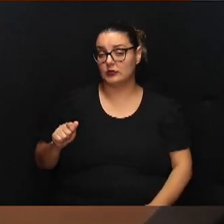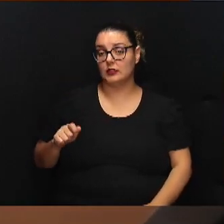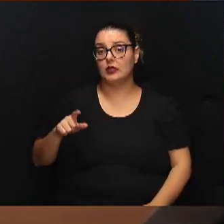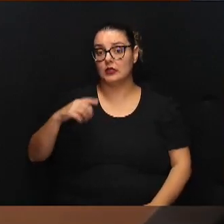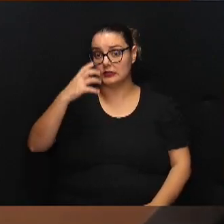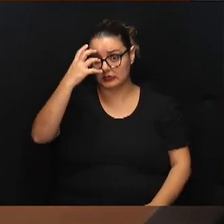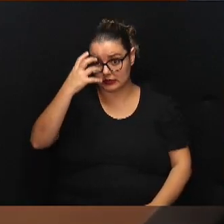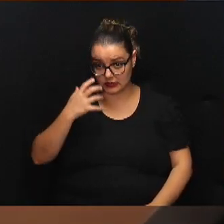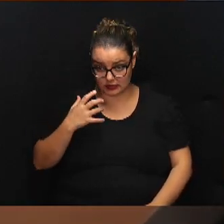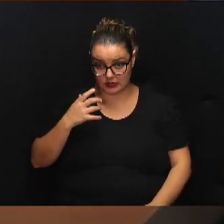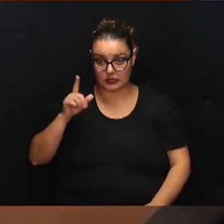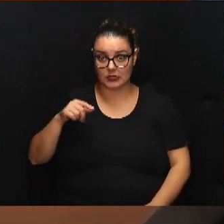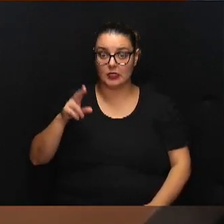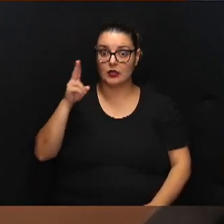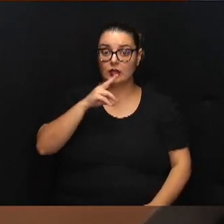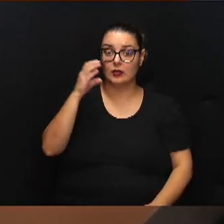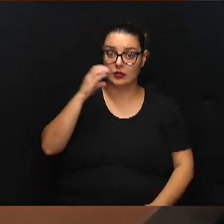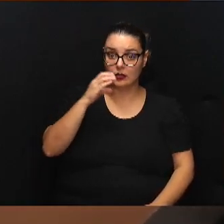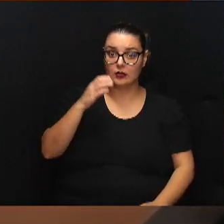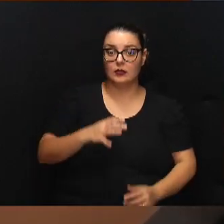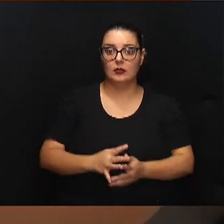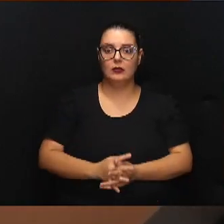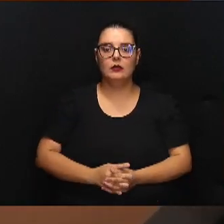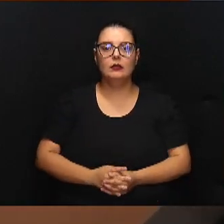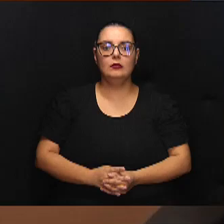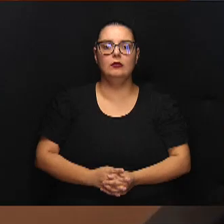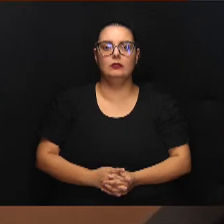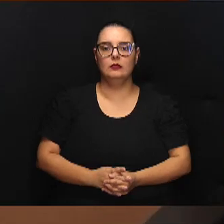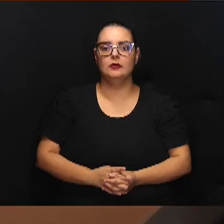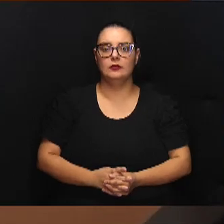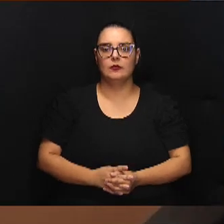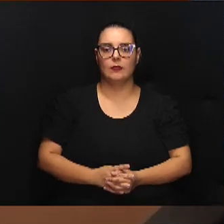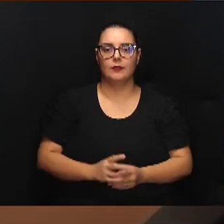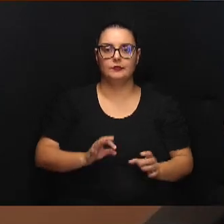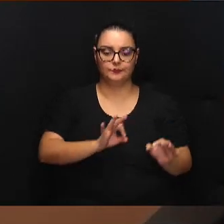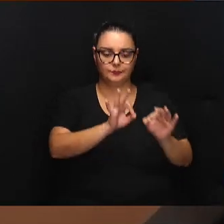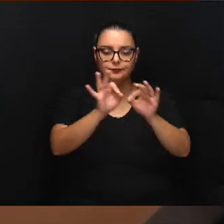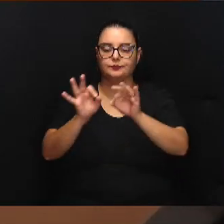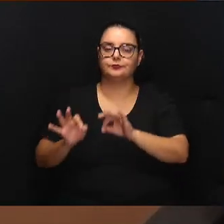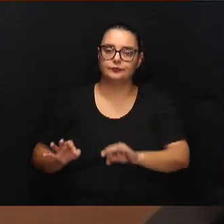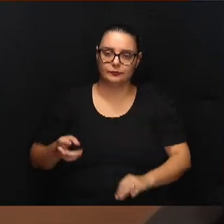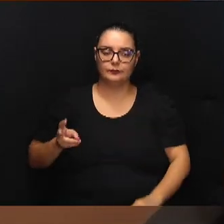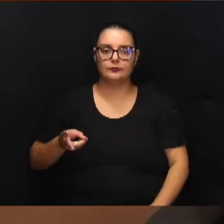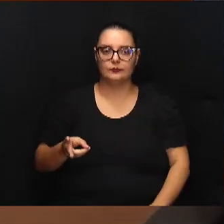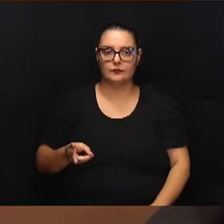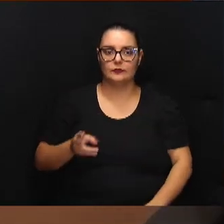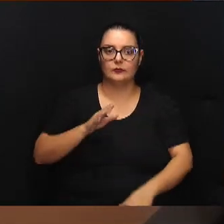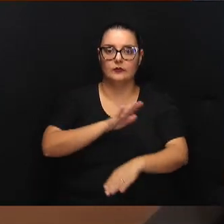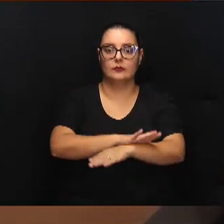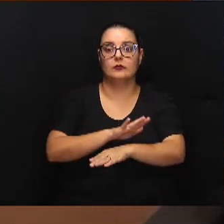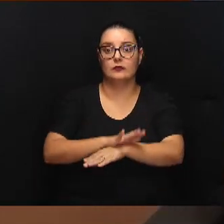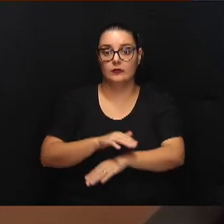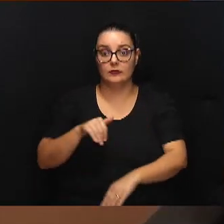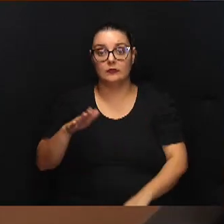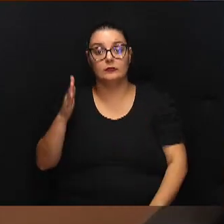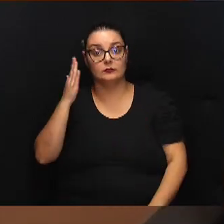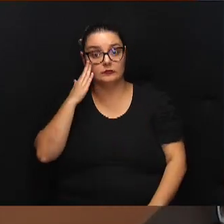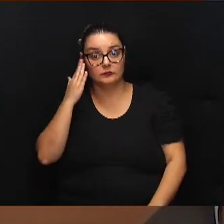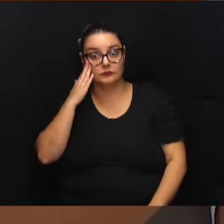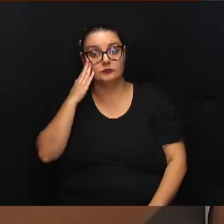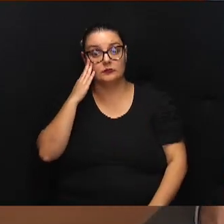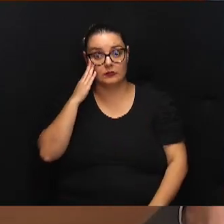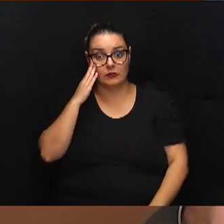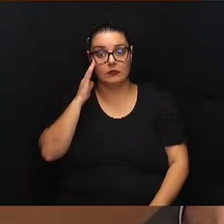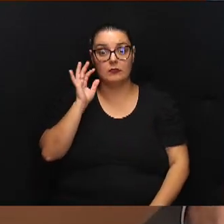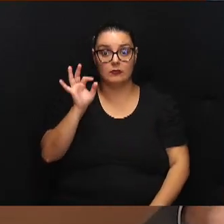séria, ela é uma emergência. E a monitorização contínua te ajuda muito mais a entender até as